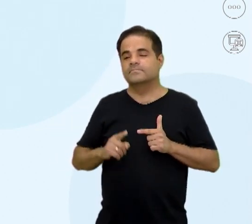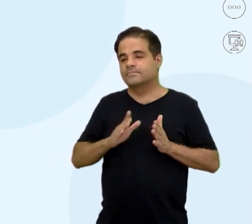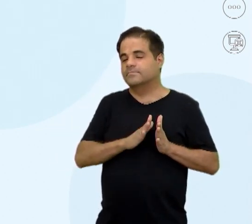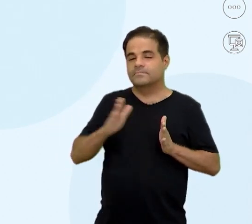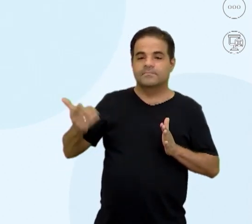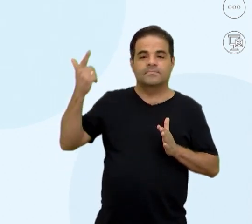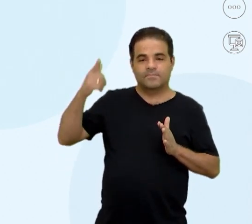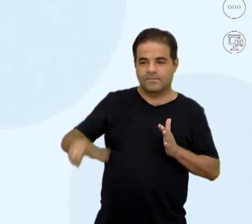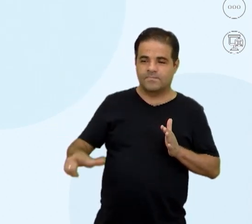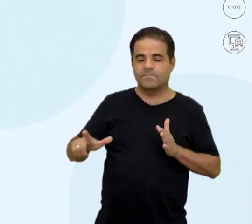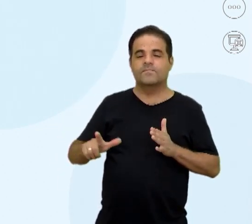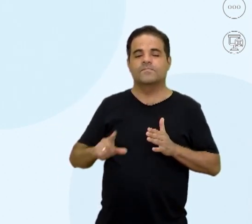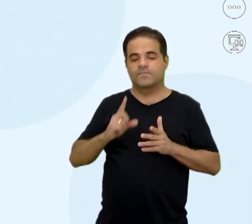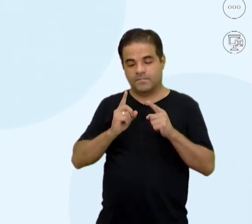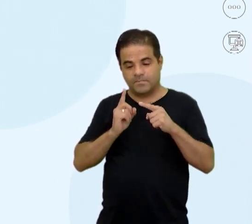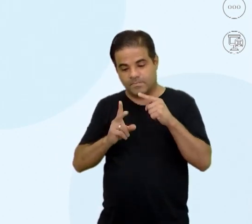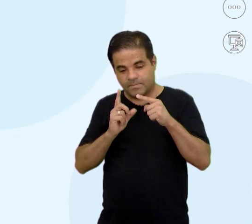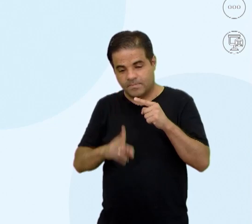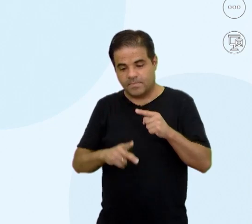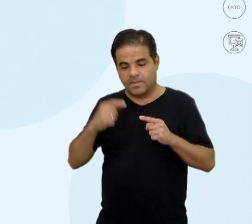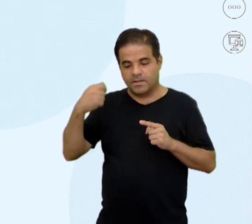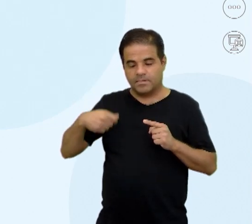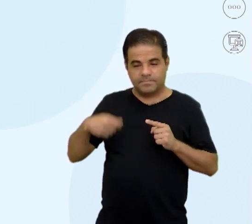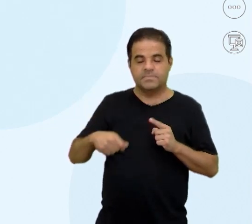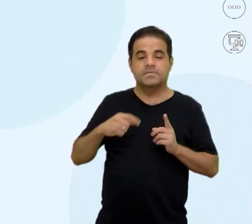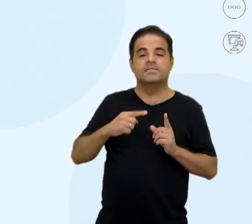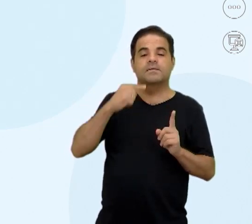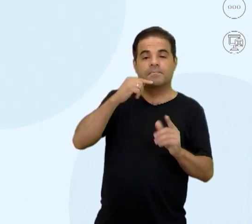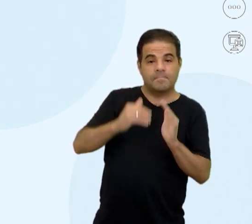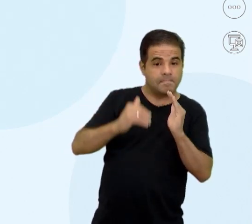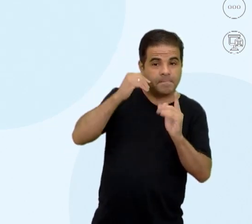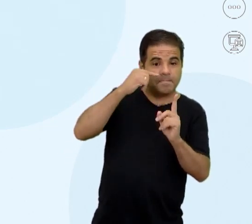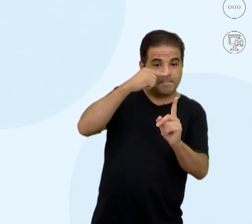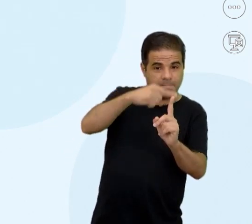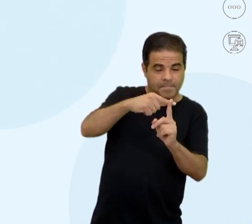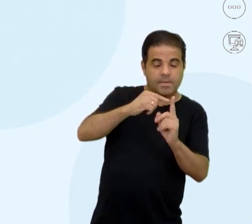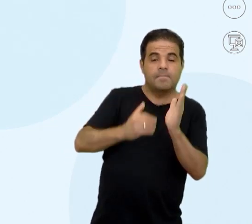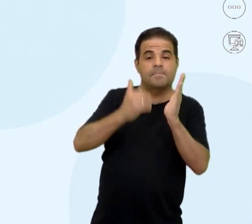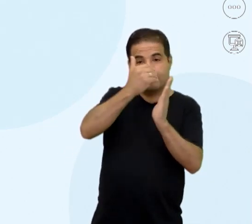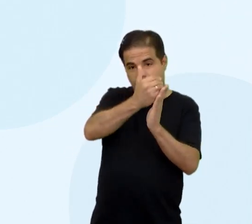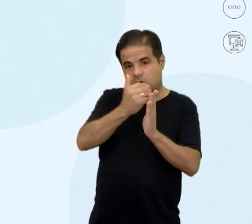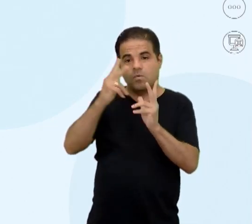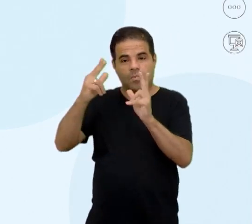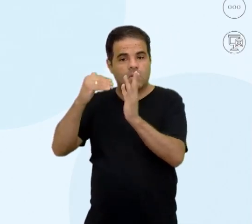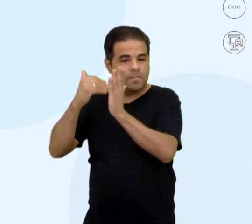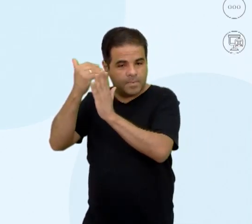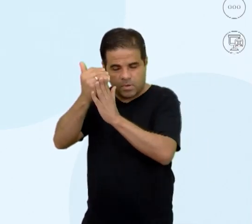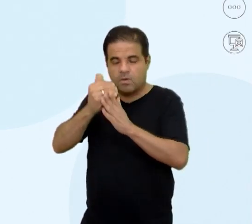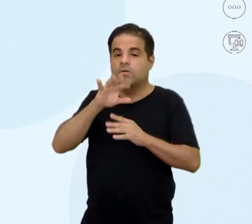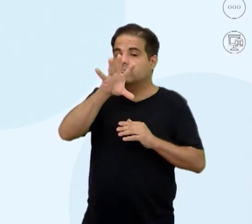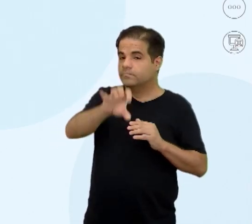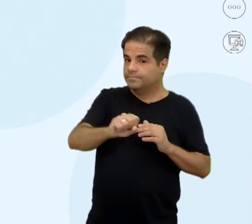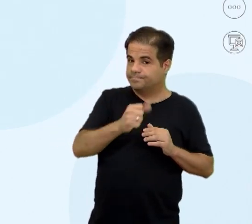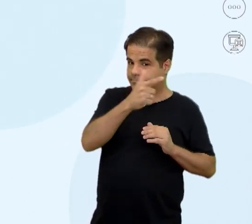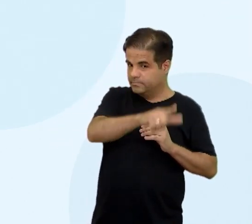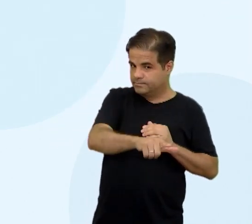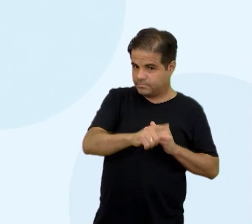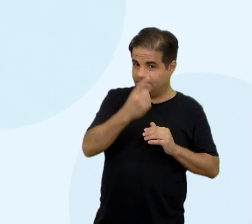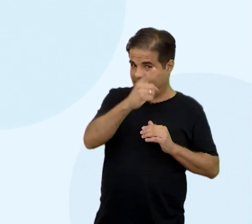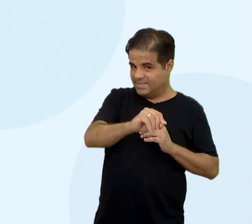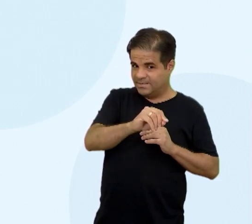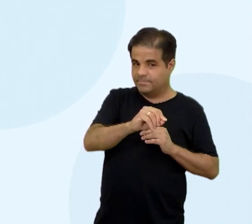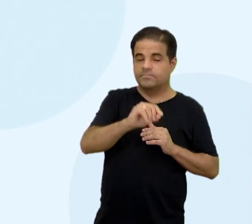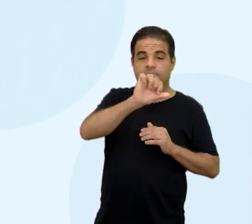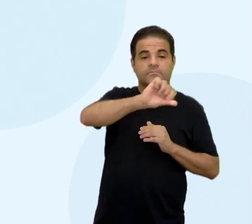do outro lado, que é o 12. Veja, tem que ser maior com maior, tá certo? Tem que ser igual eu pegar o outro lado desse,